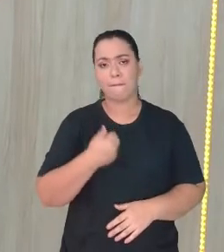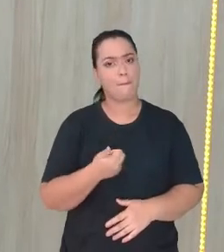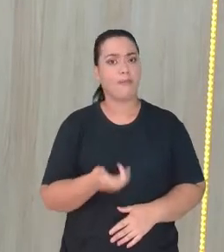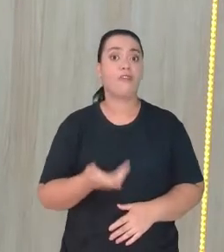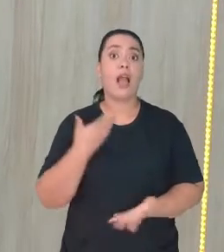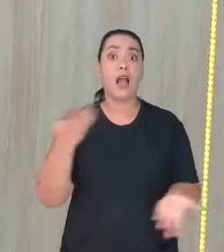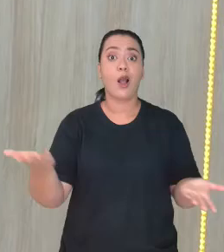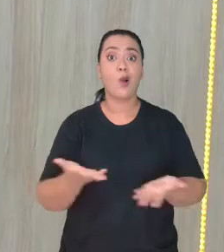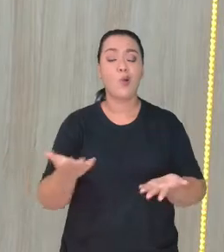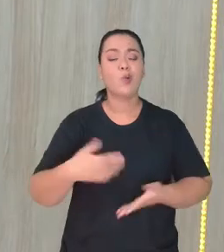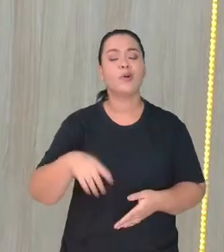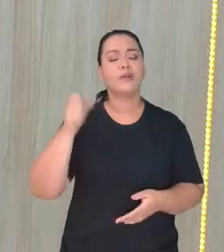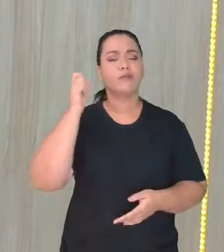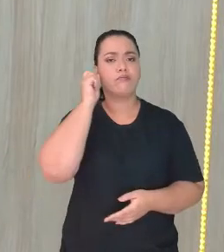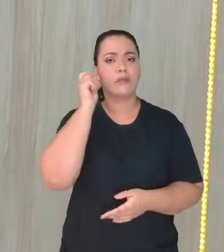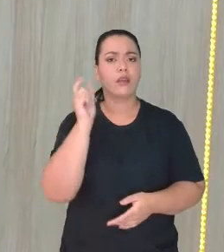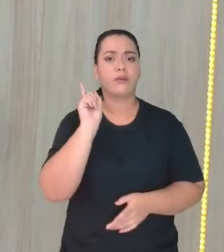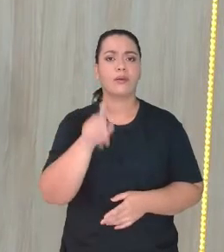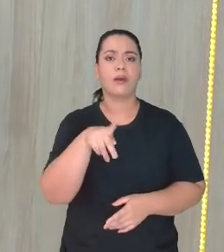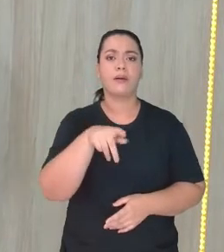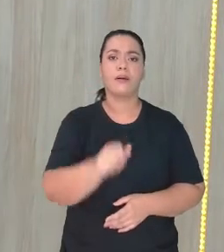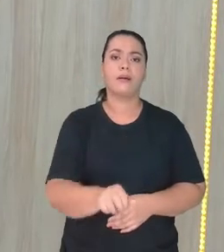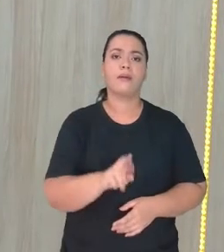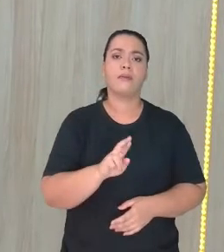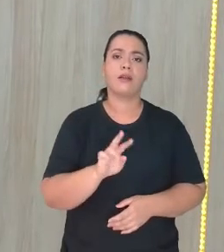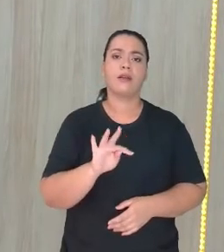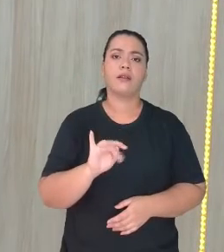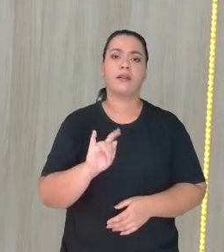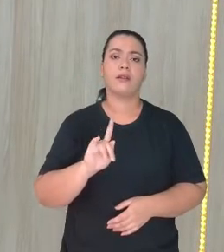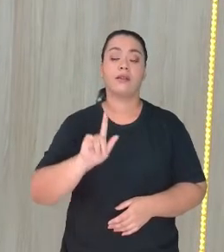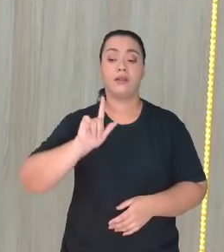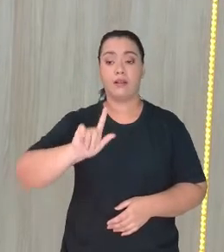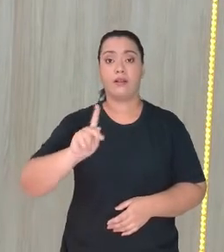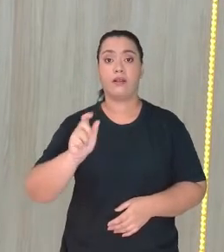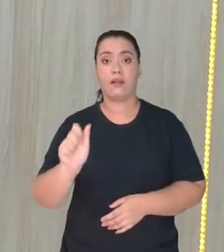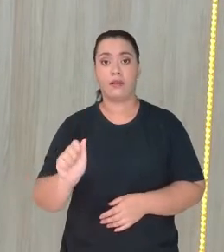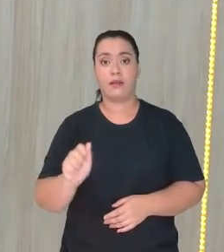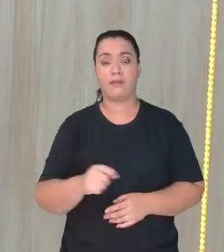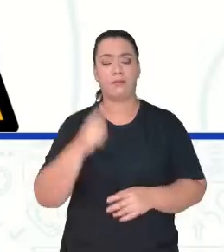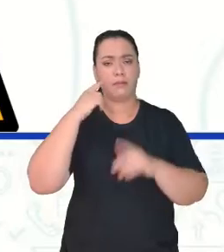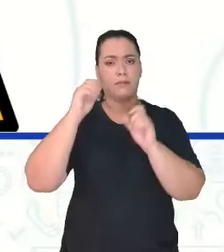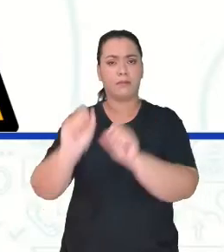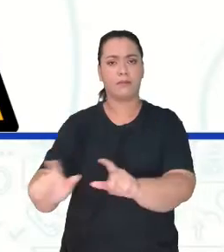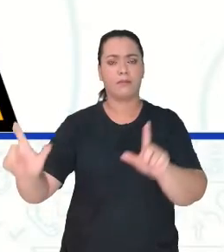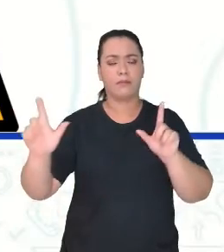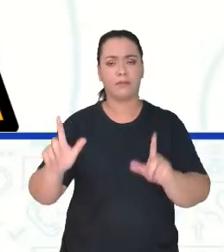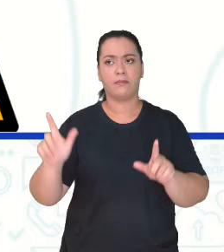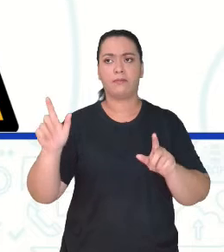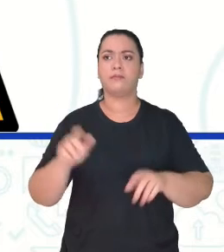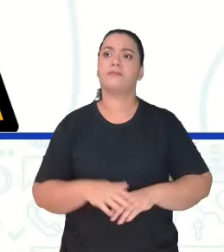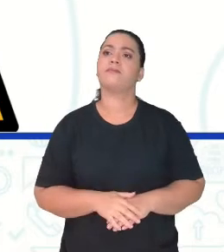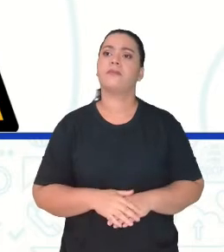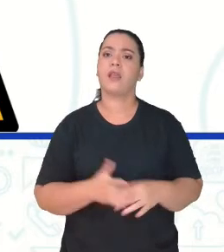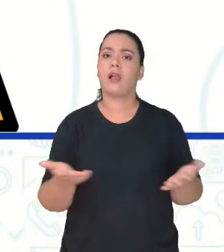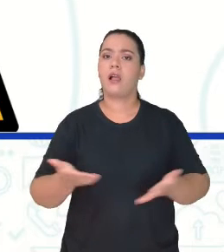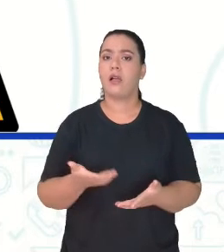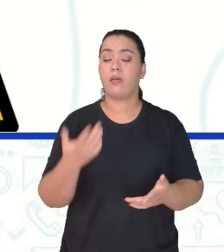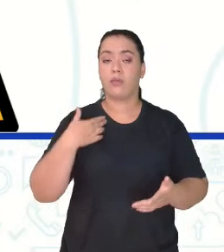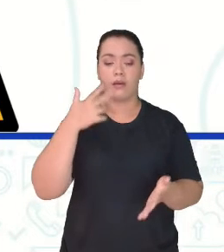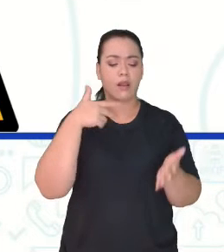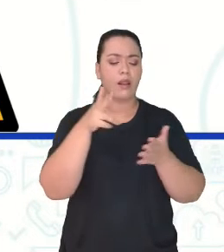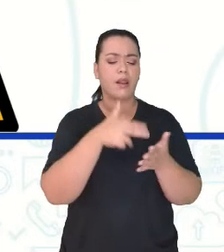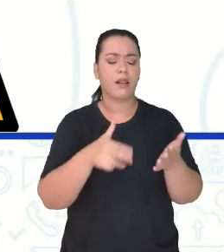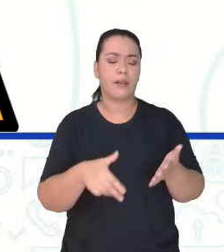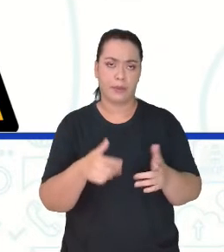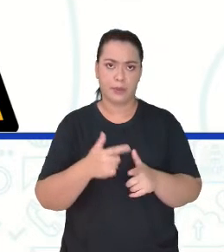com essa ideia aí de partilha. Vou pedir pro meu pirra deixar aí a tela bem grandona para a gente ler aí essa parte aí